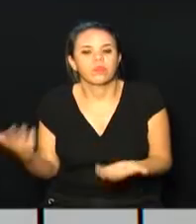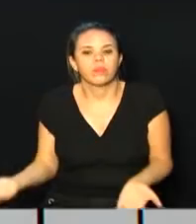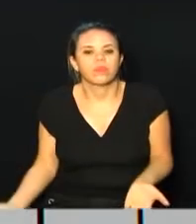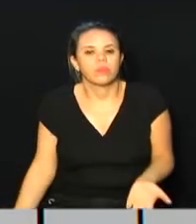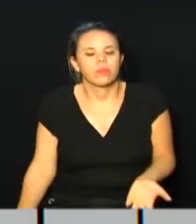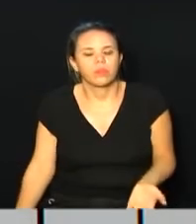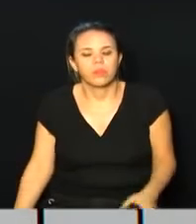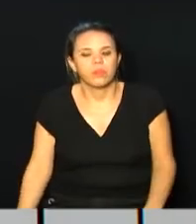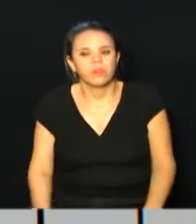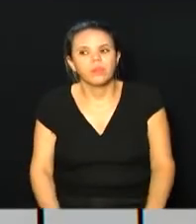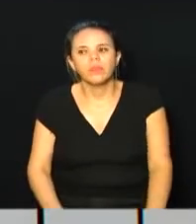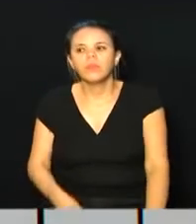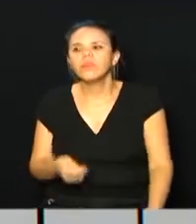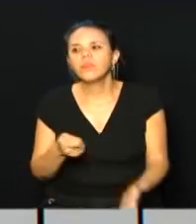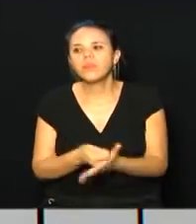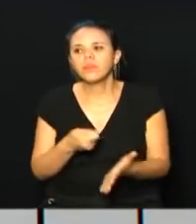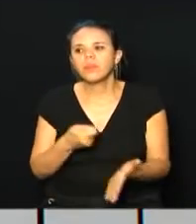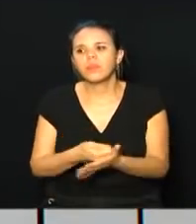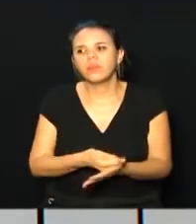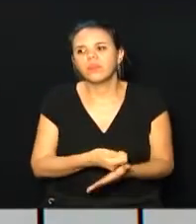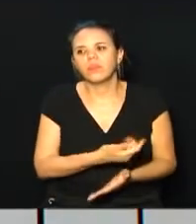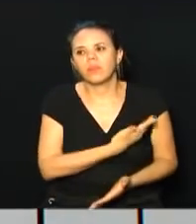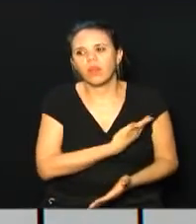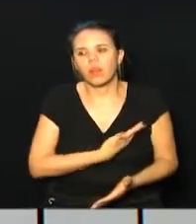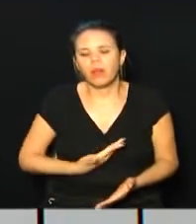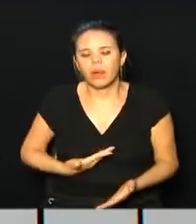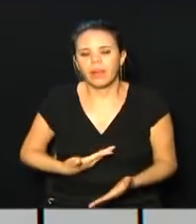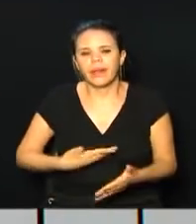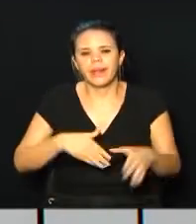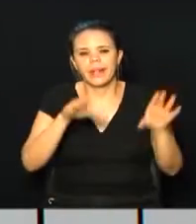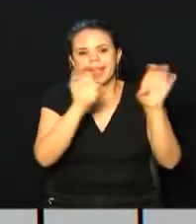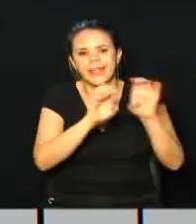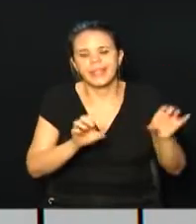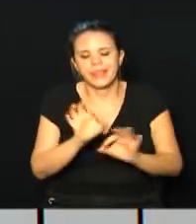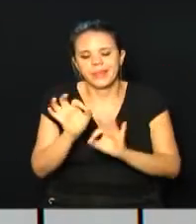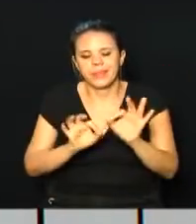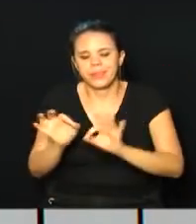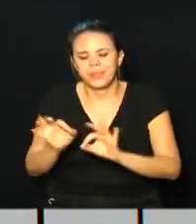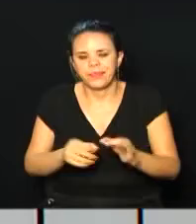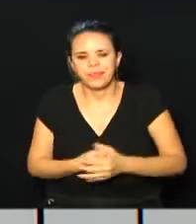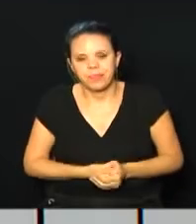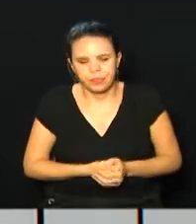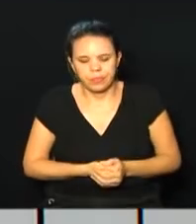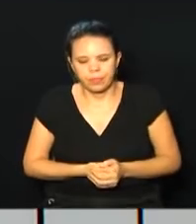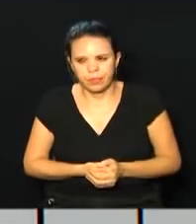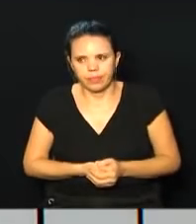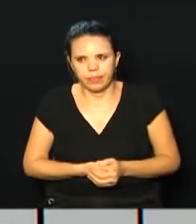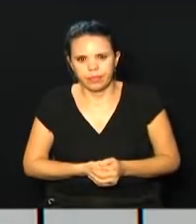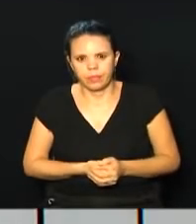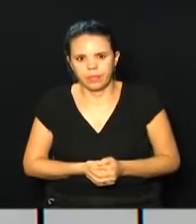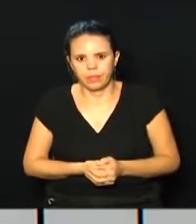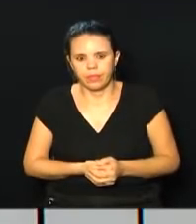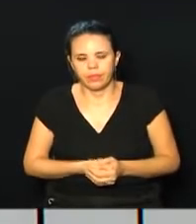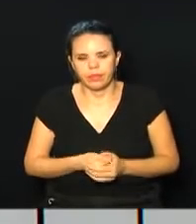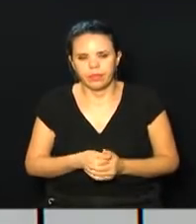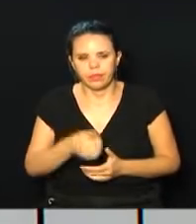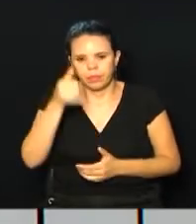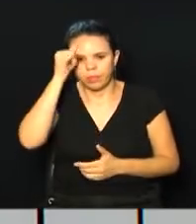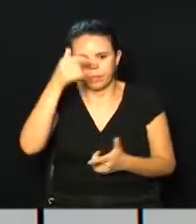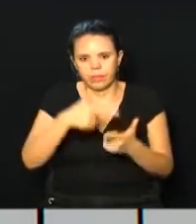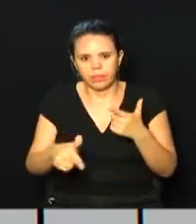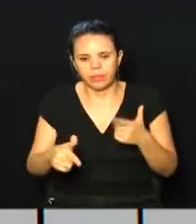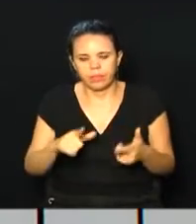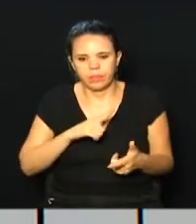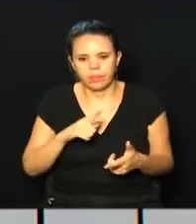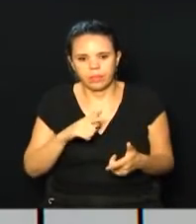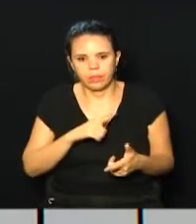uma obrigação do poder público se estruturar, se planejar para prevenir e quando tem